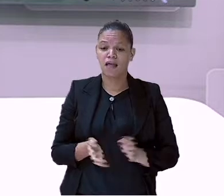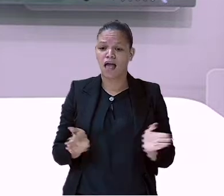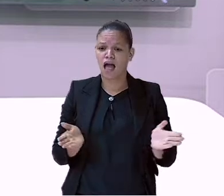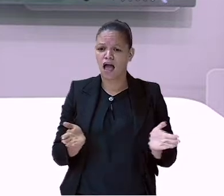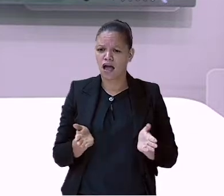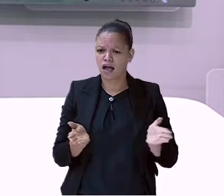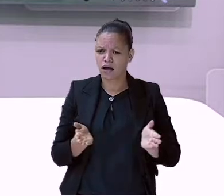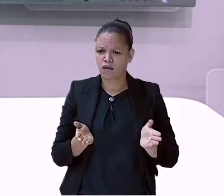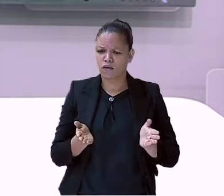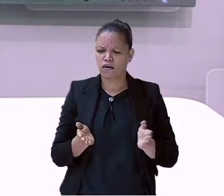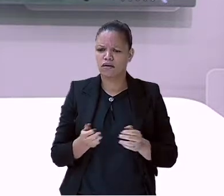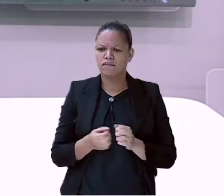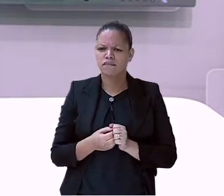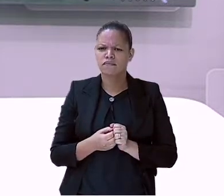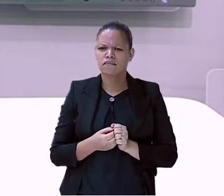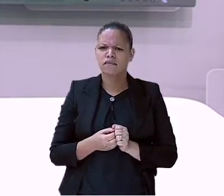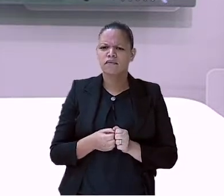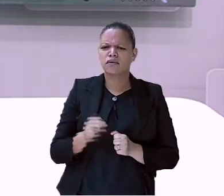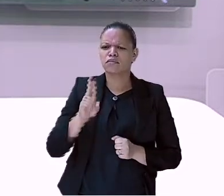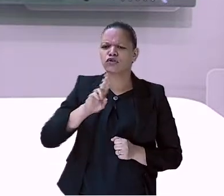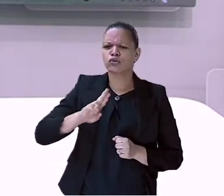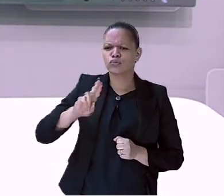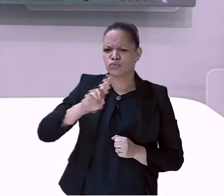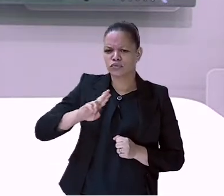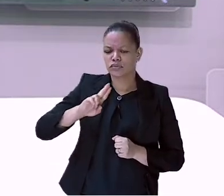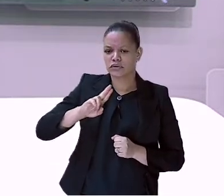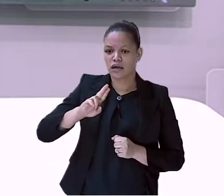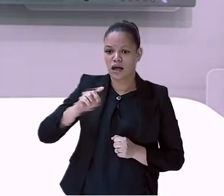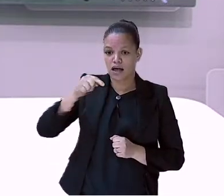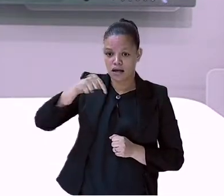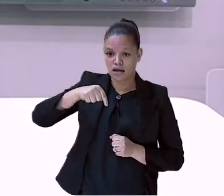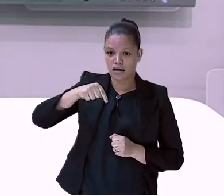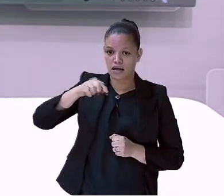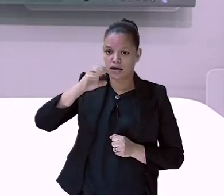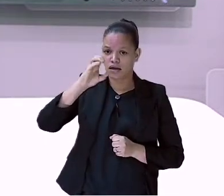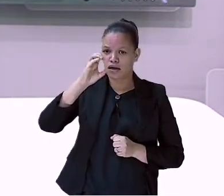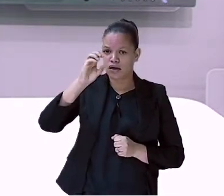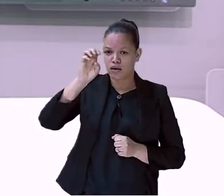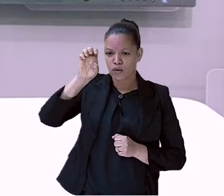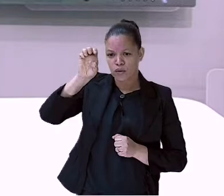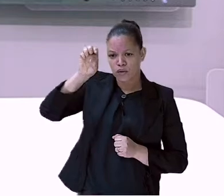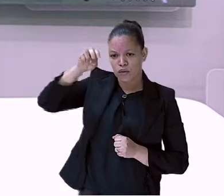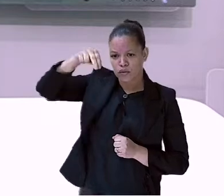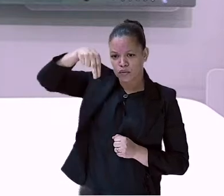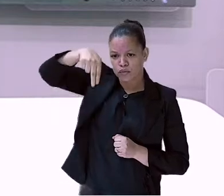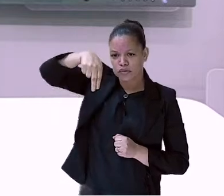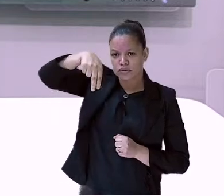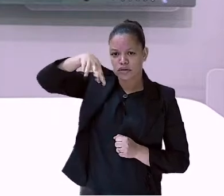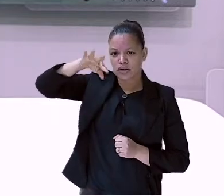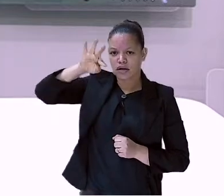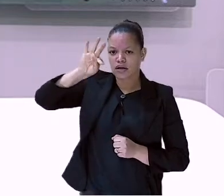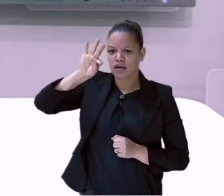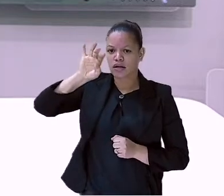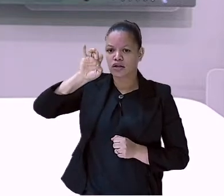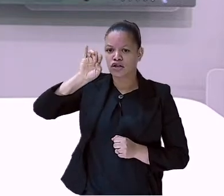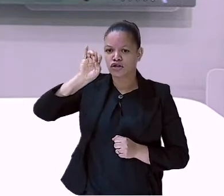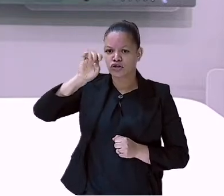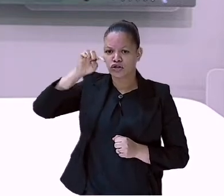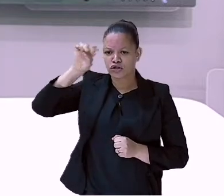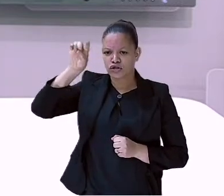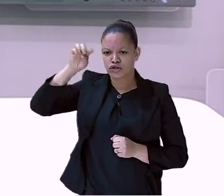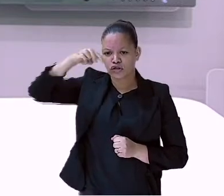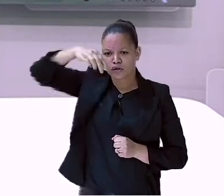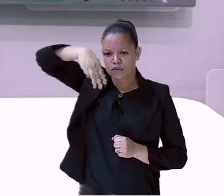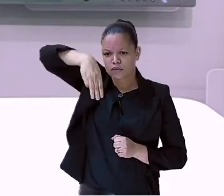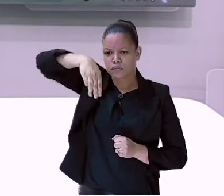E o centímetro? O que seria o centímetro? Cada risquinho desse da sua régua. Então, aqui eu tenho